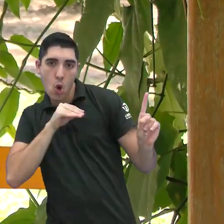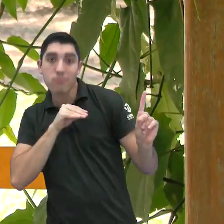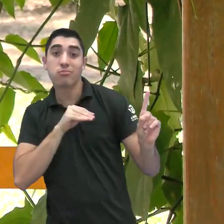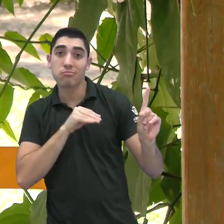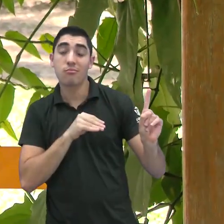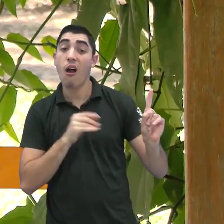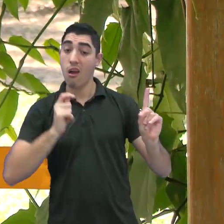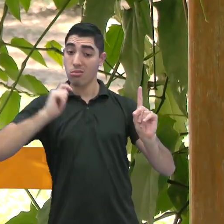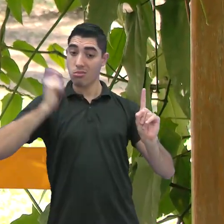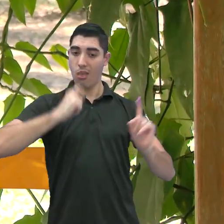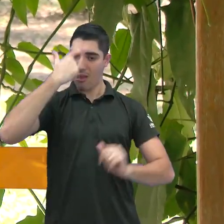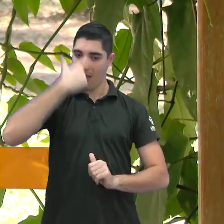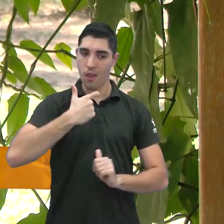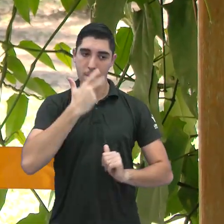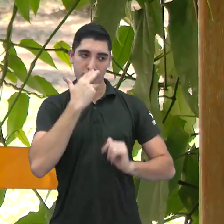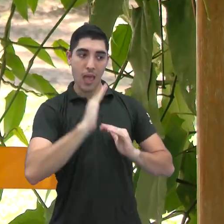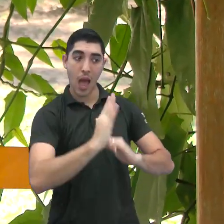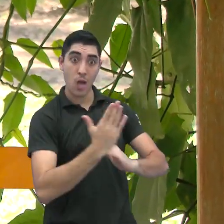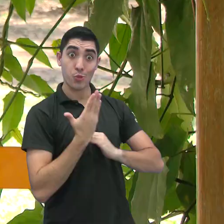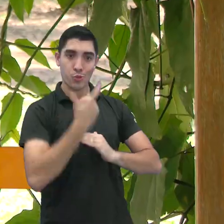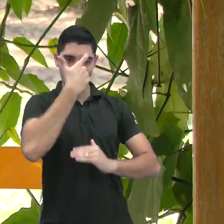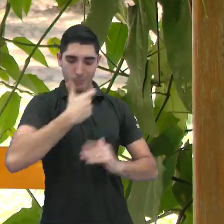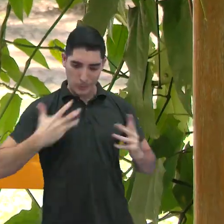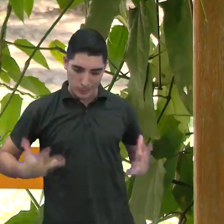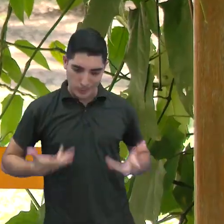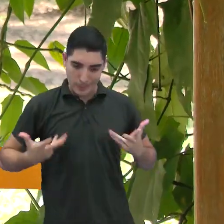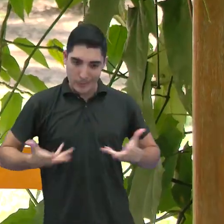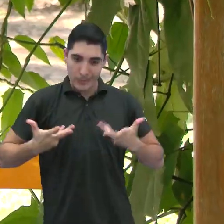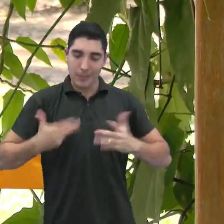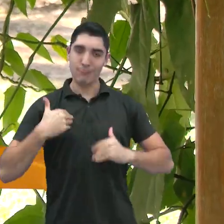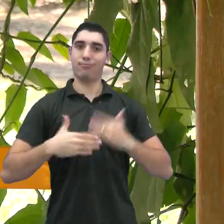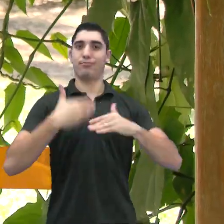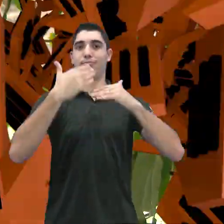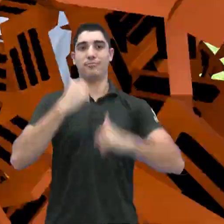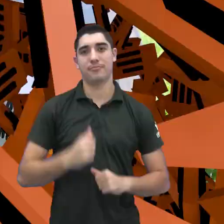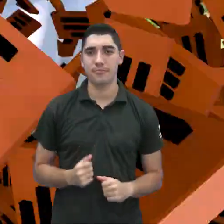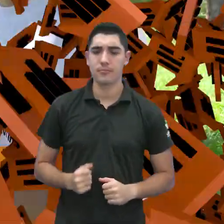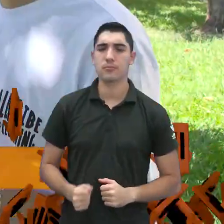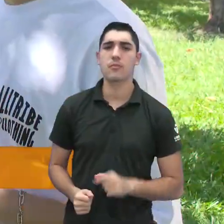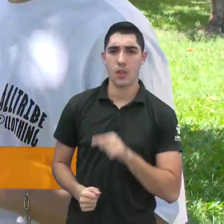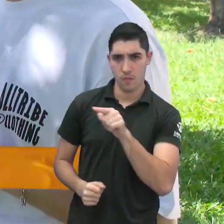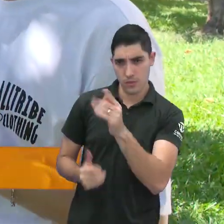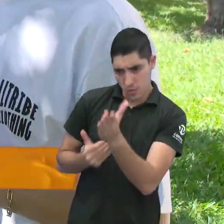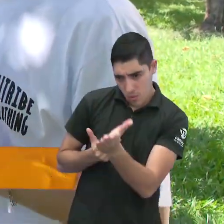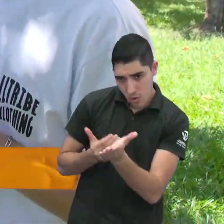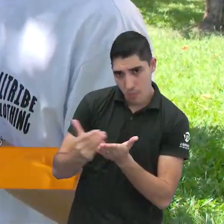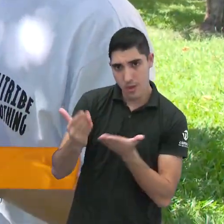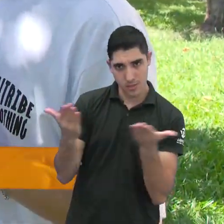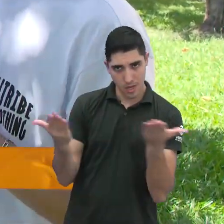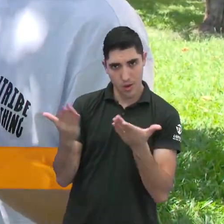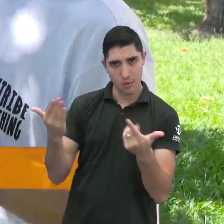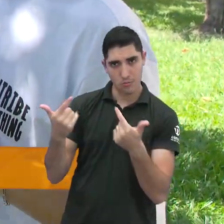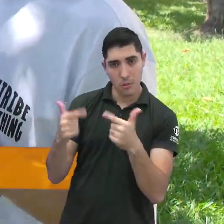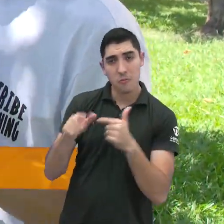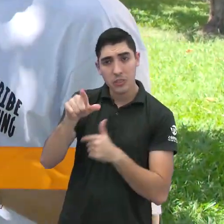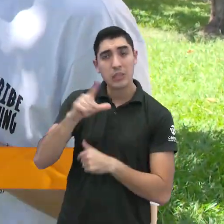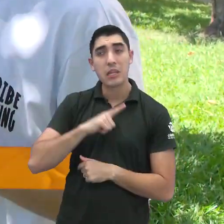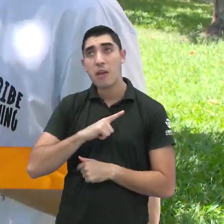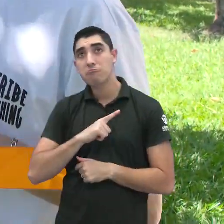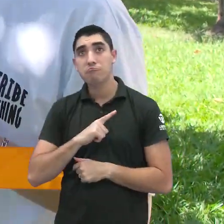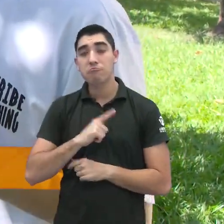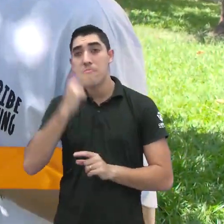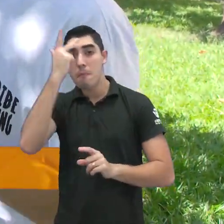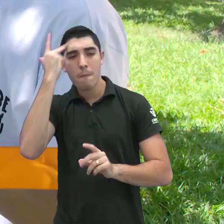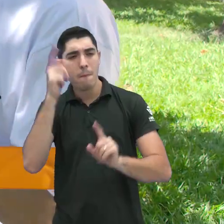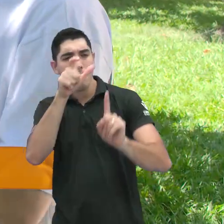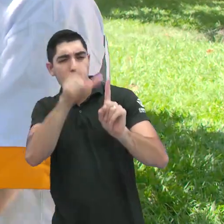que acredito que fica mais fácil para você trilhar aquele caminho que você quer. Você está iniciando agora, você tem alguma referência de alguém que